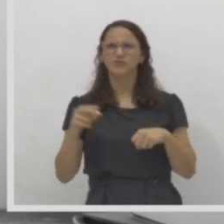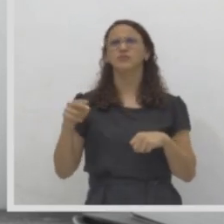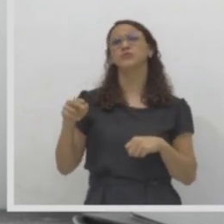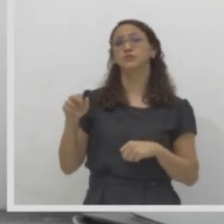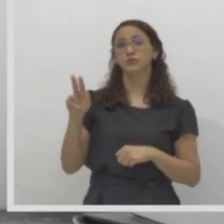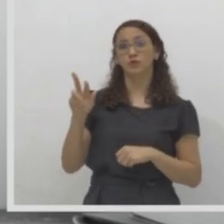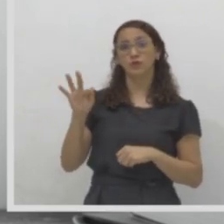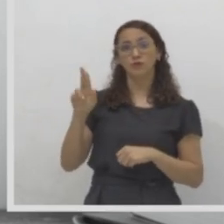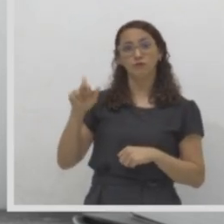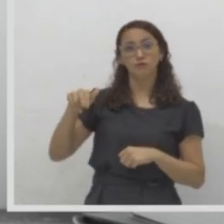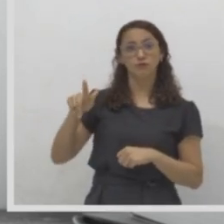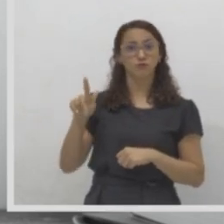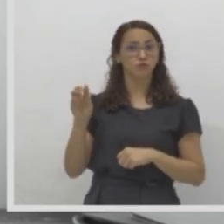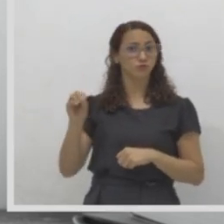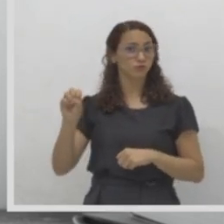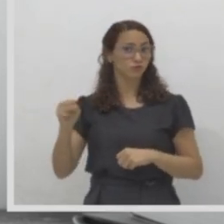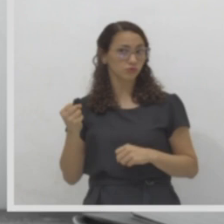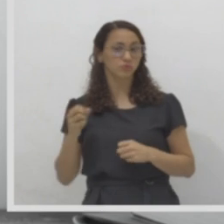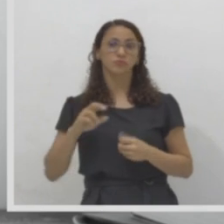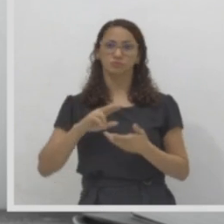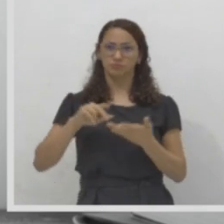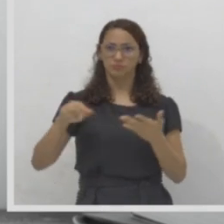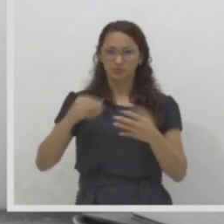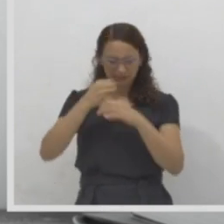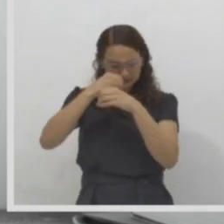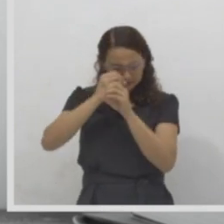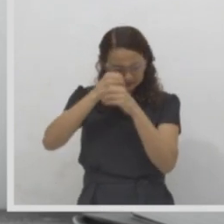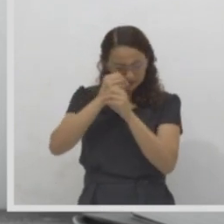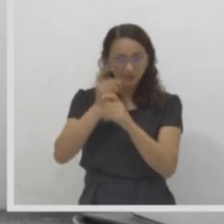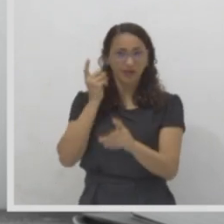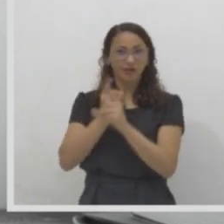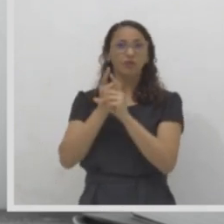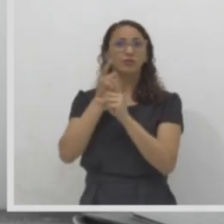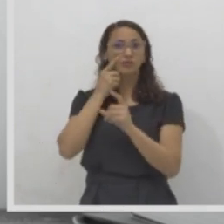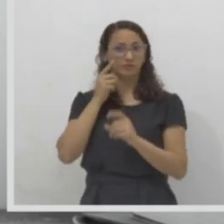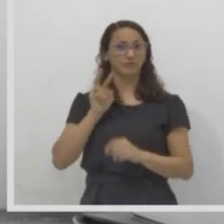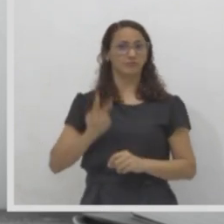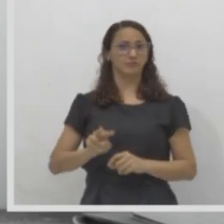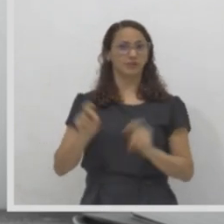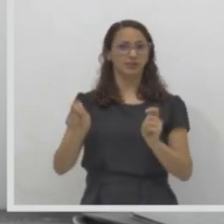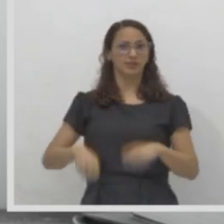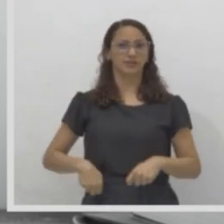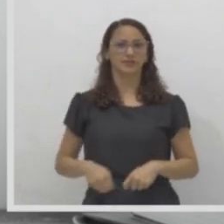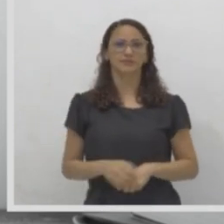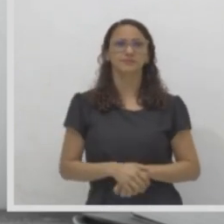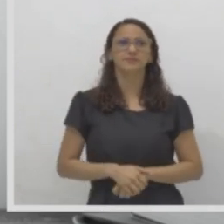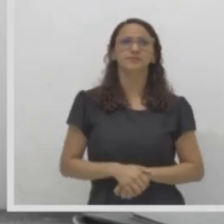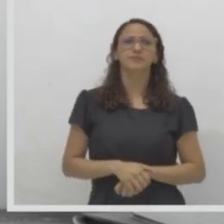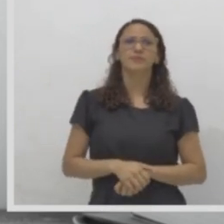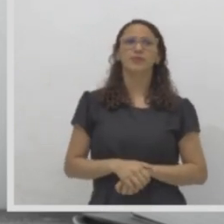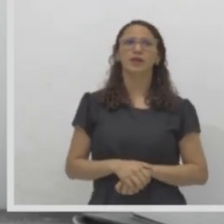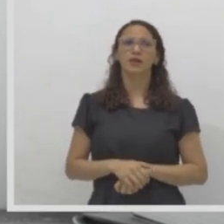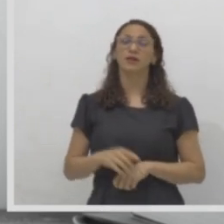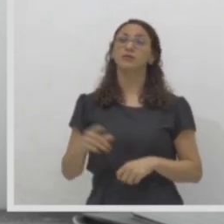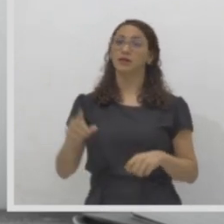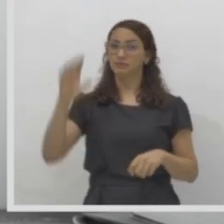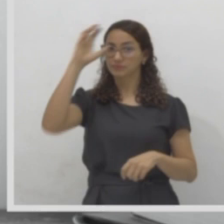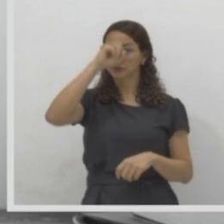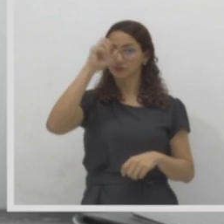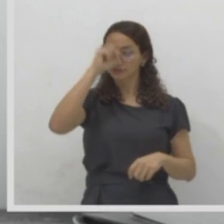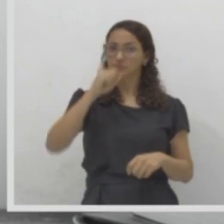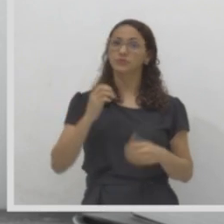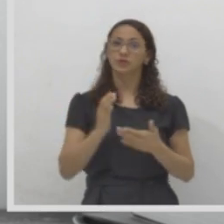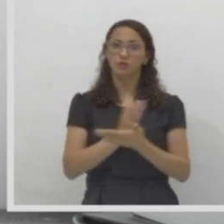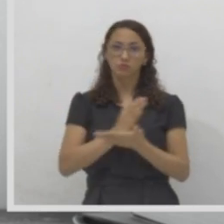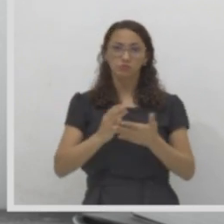E para visualizá-los é necessário microscópio. Ainda aprendemos que muitos micro-organismos podem trazer